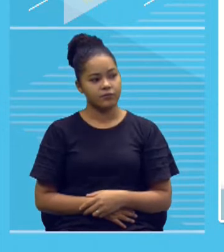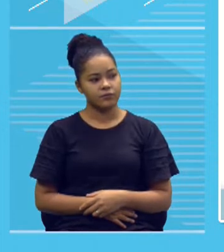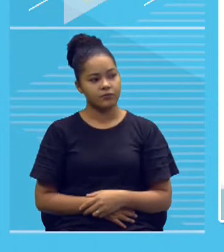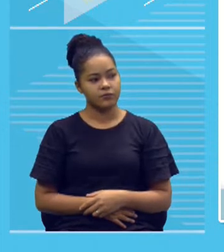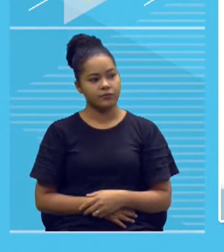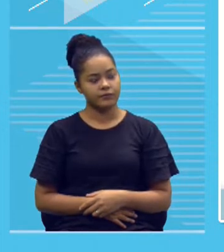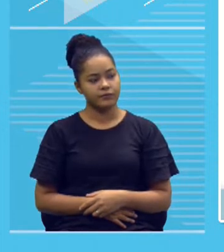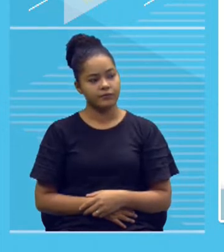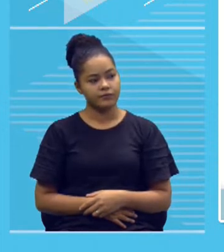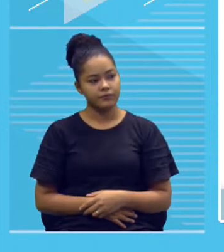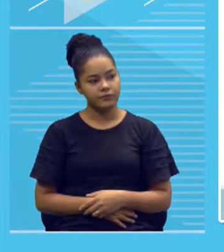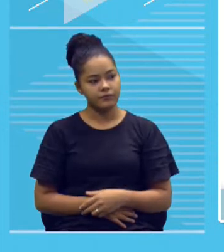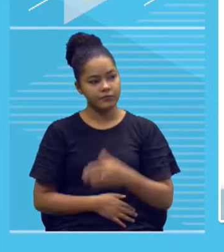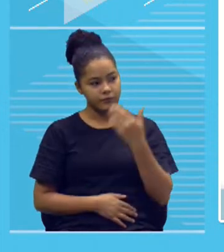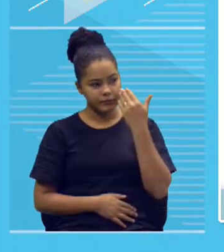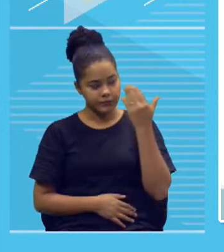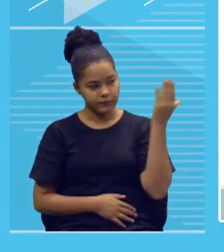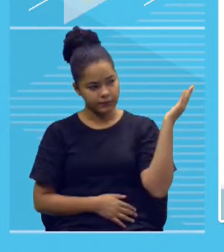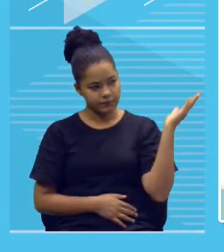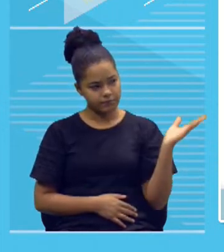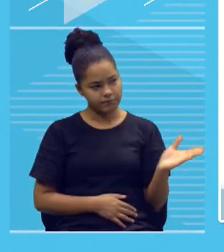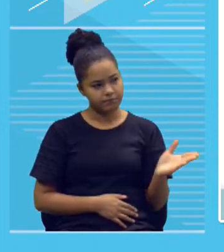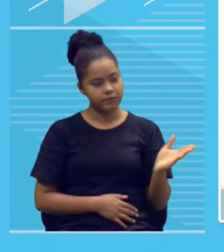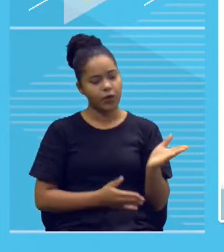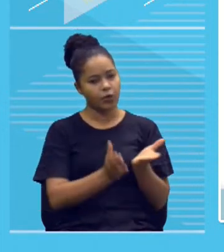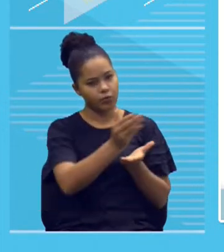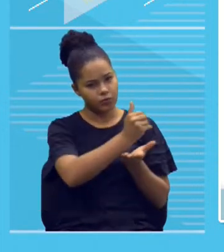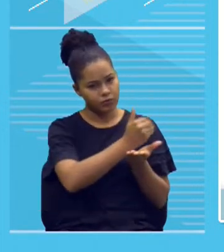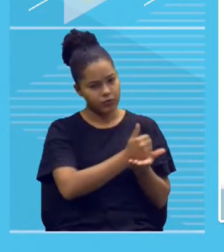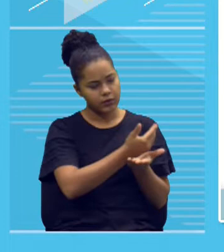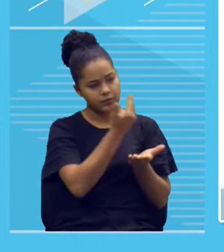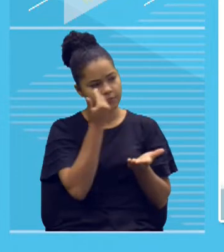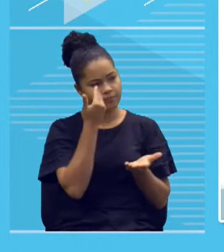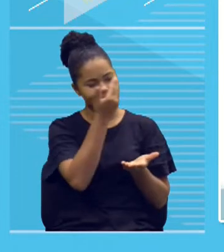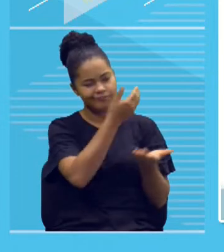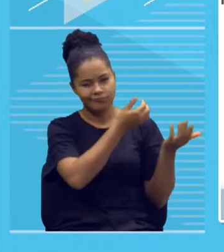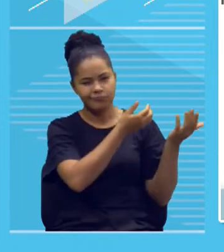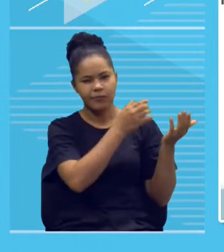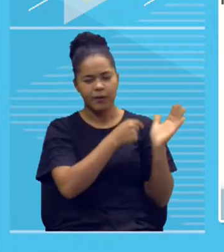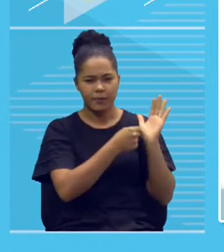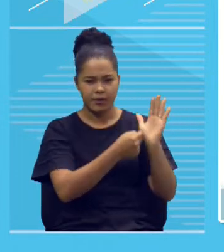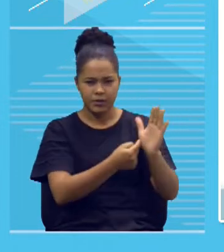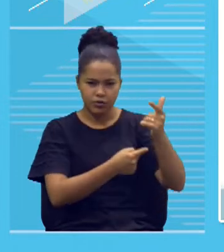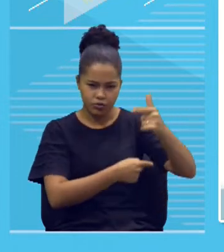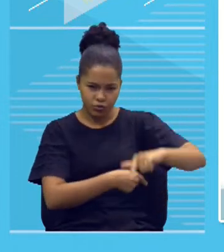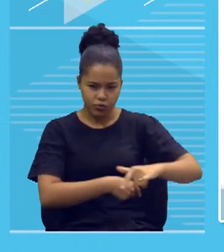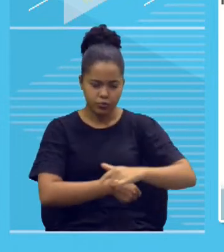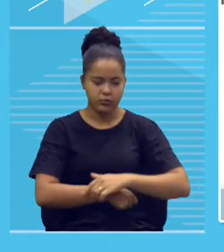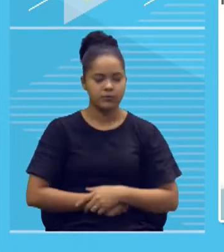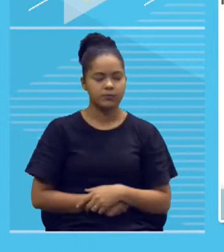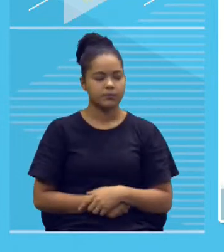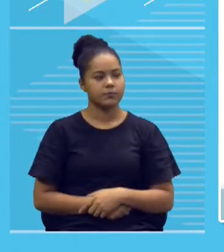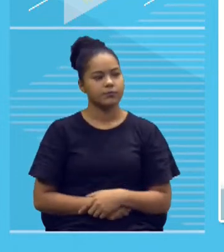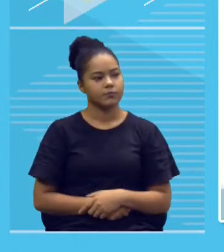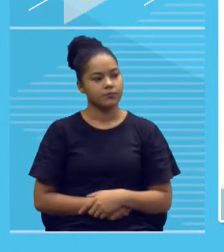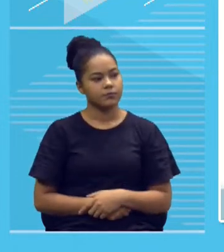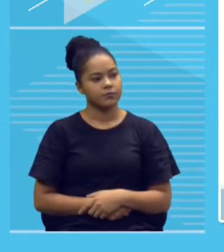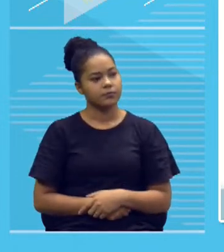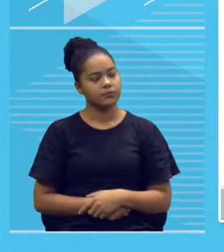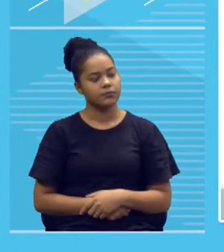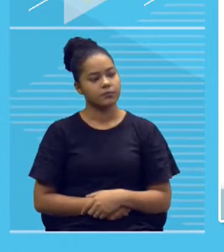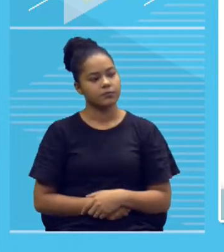o capital é 200 esse Capital nesse sobre este capital